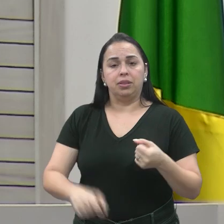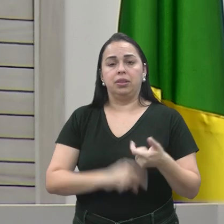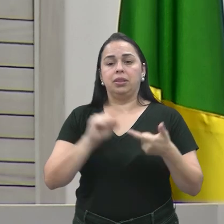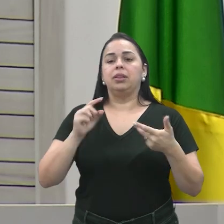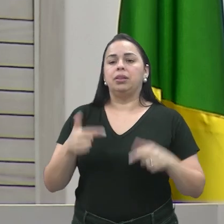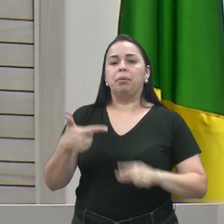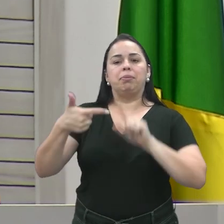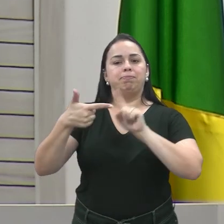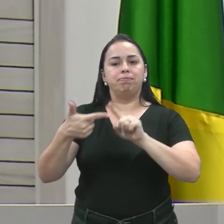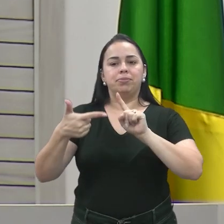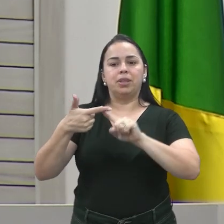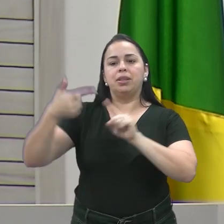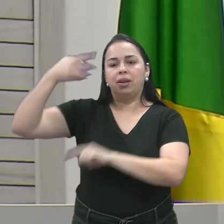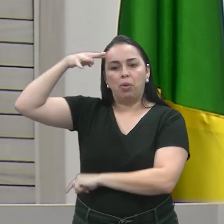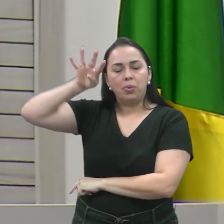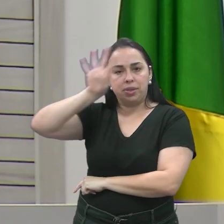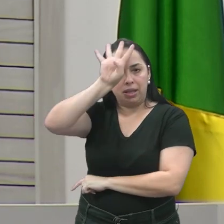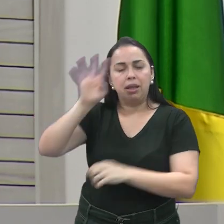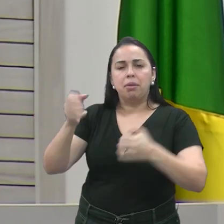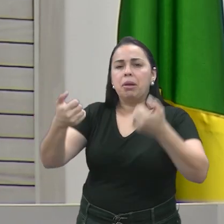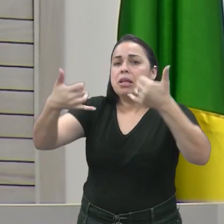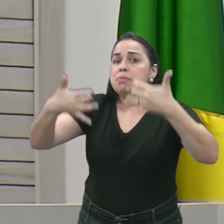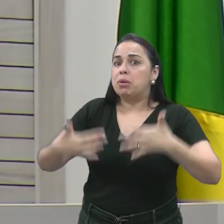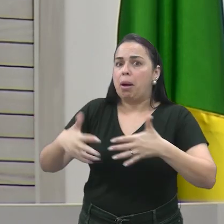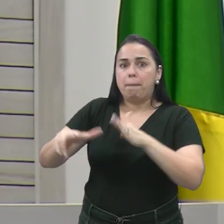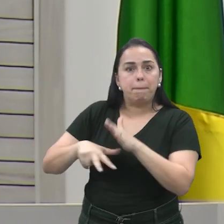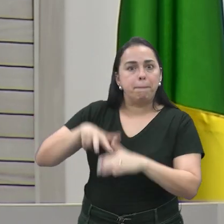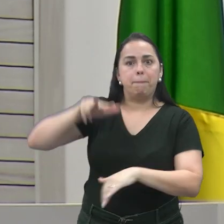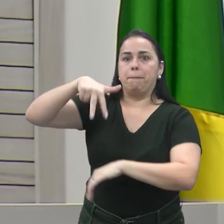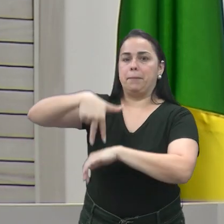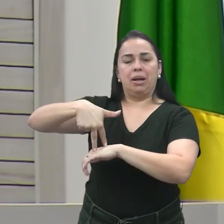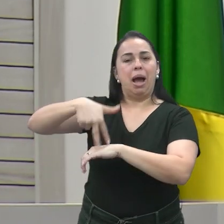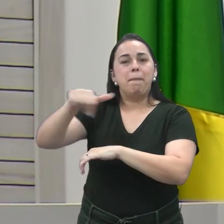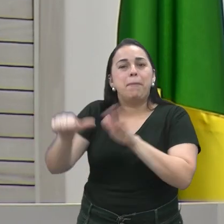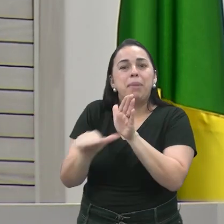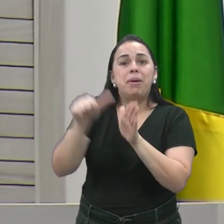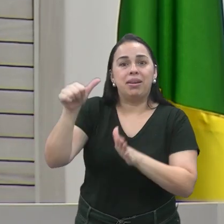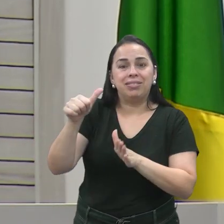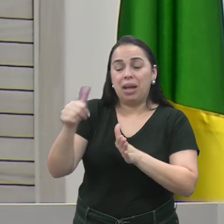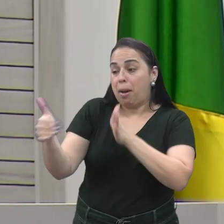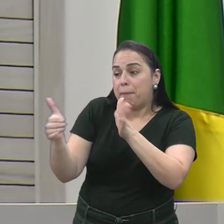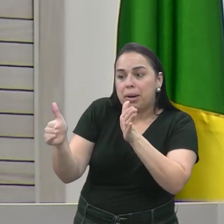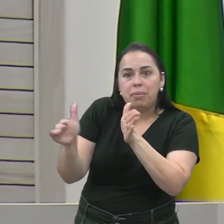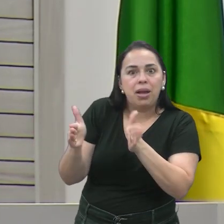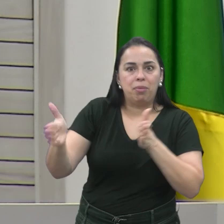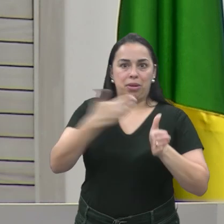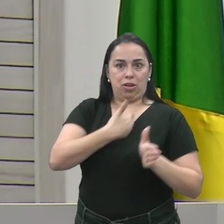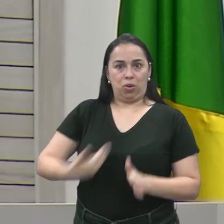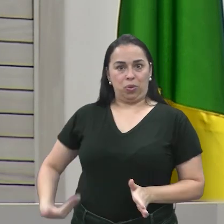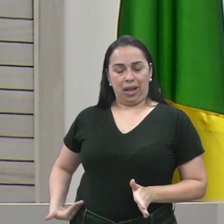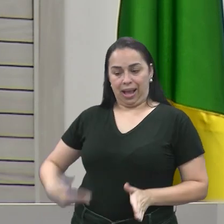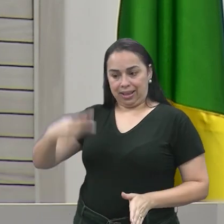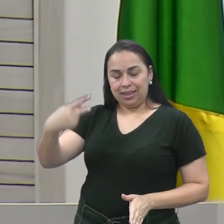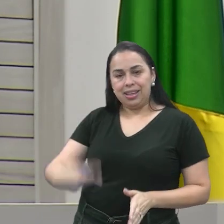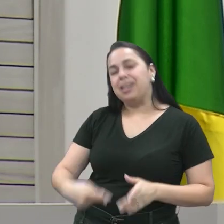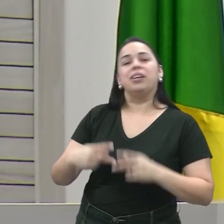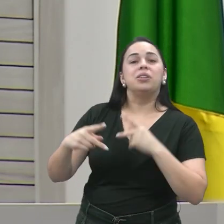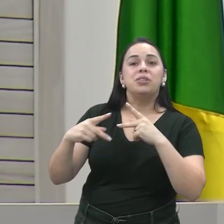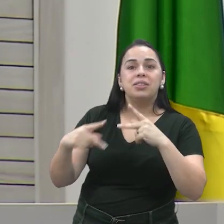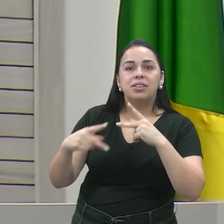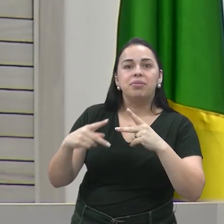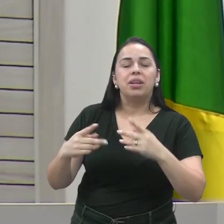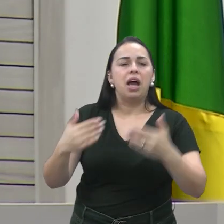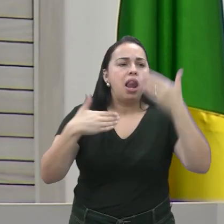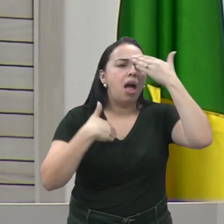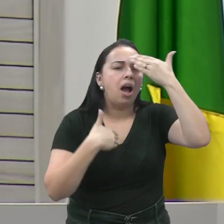Abranches, o vereador Sena também falou pela primeira vez no período do Pinga Fogo. Atuando no primeiro mandato na Câmara de São José,